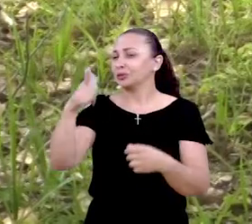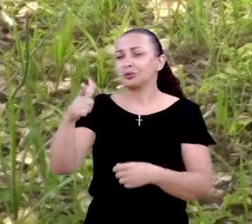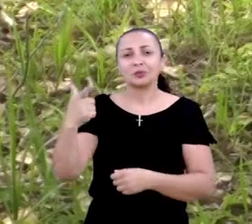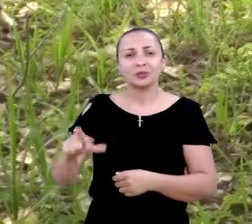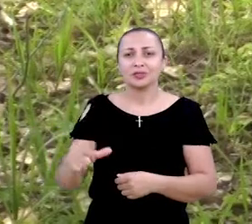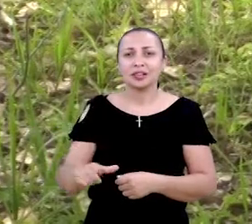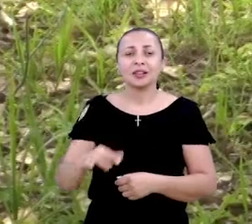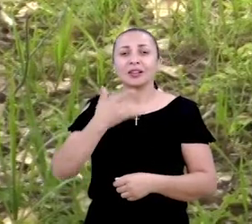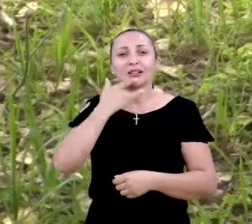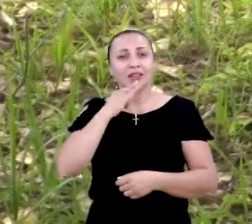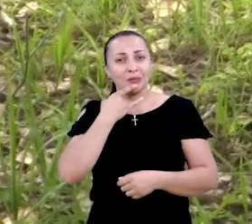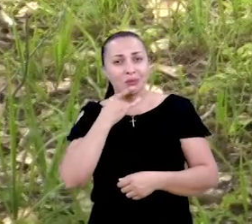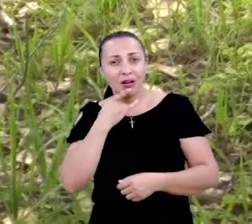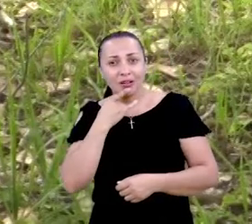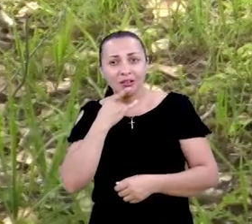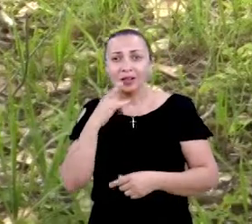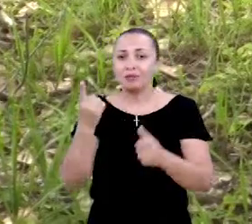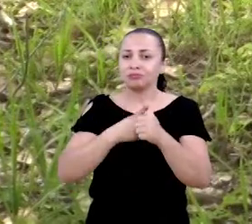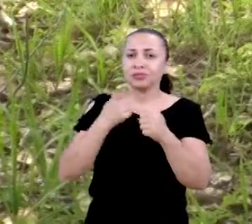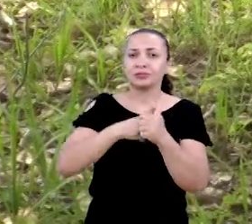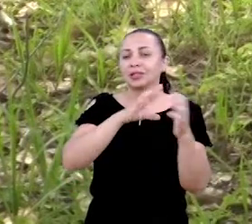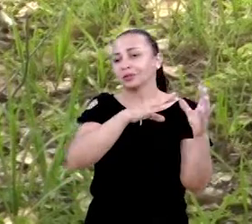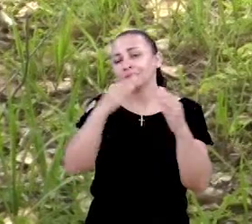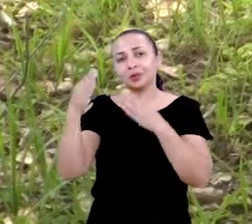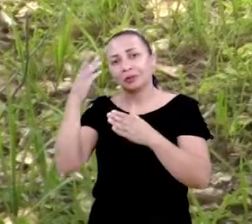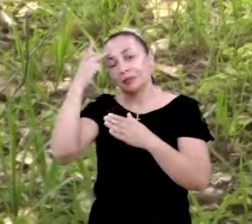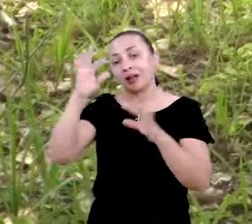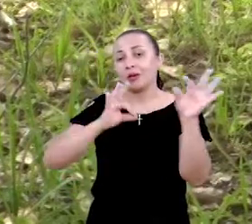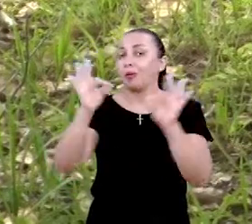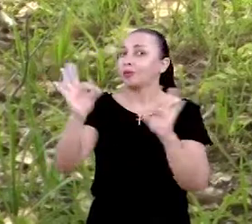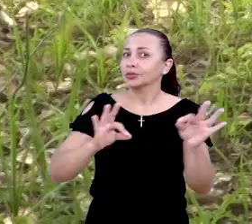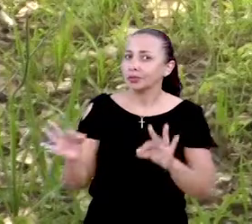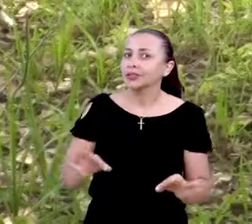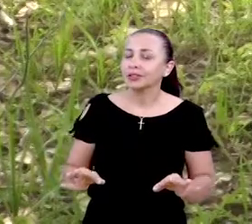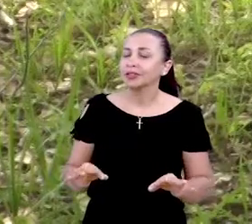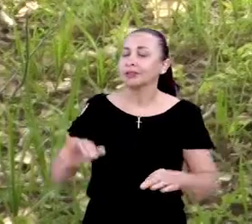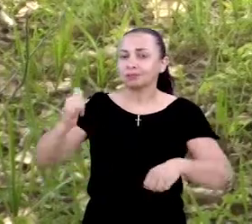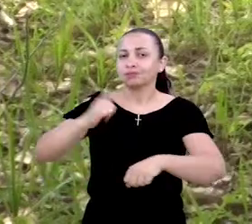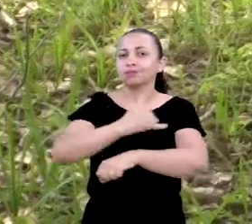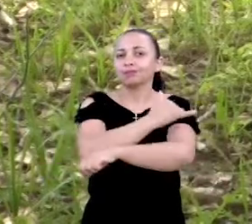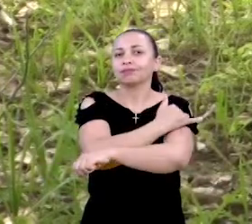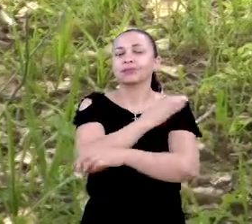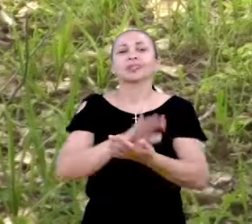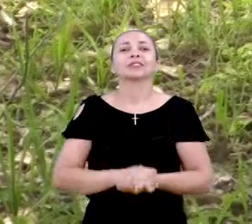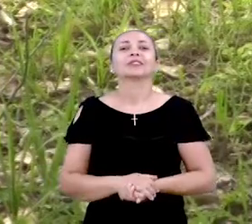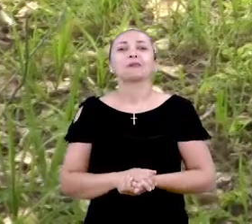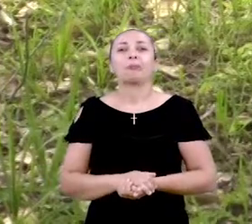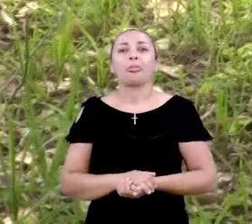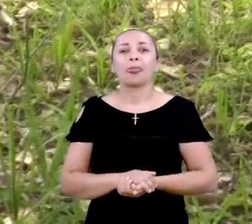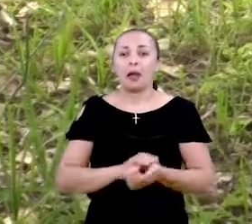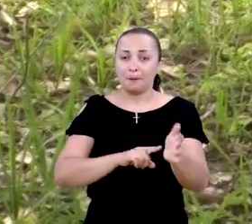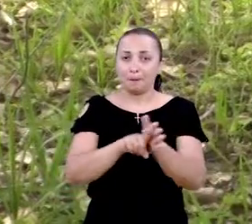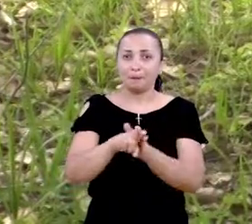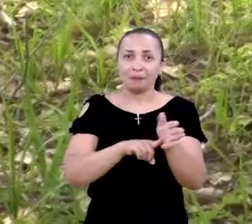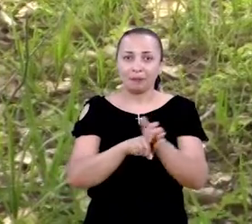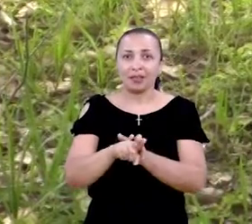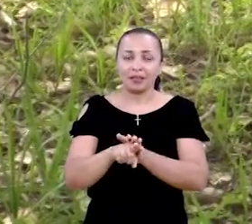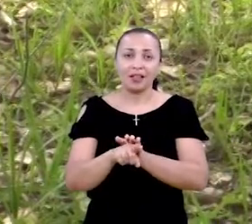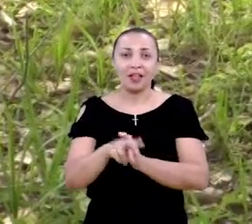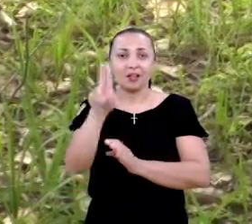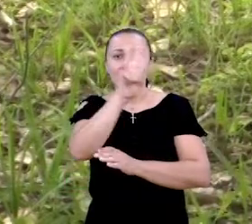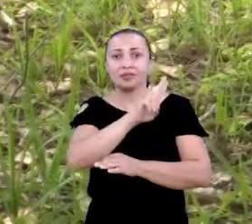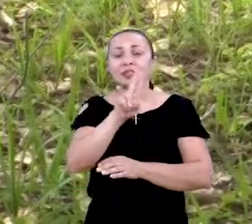do consumo de bebidas alcoólicas é o primeiro passo para o controle da obesidade. Uma pesquisa da Universidade Federal